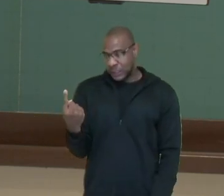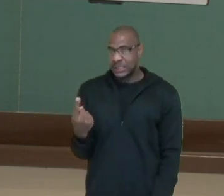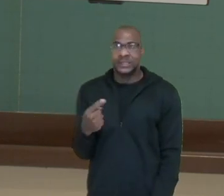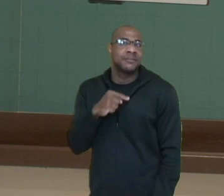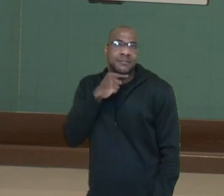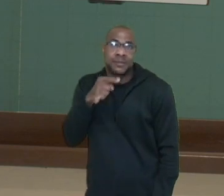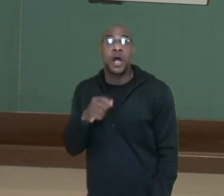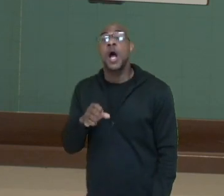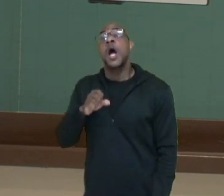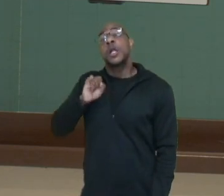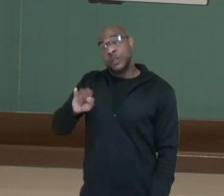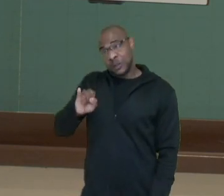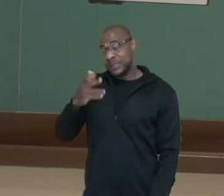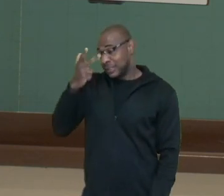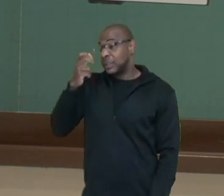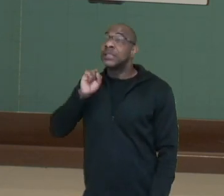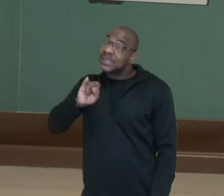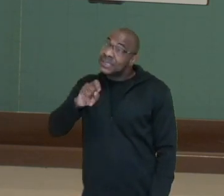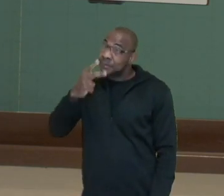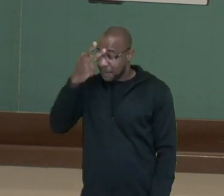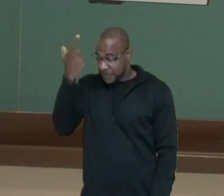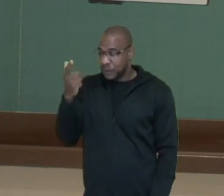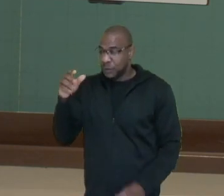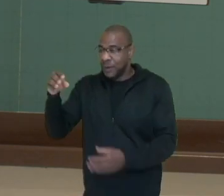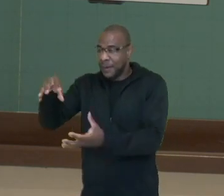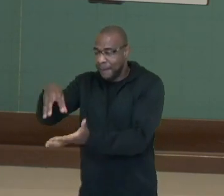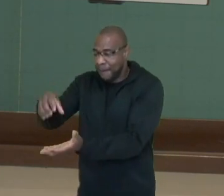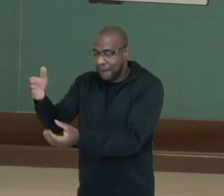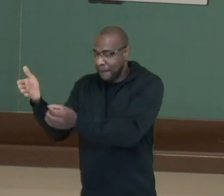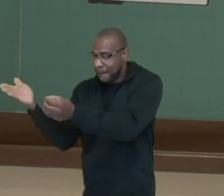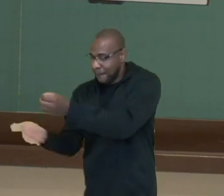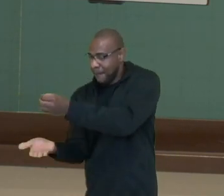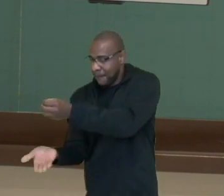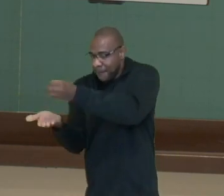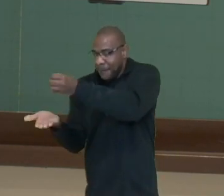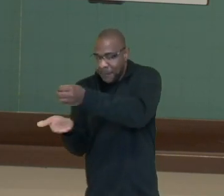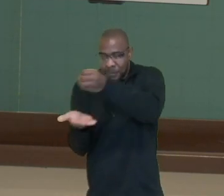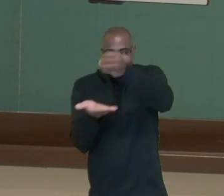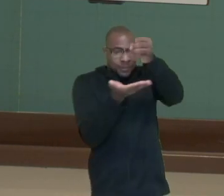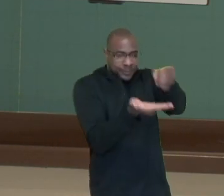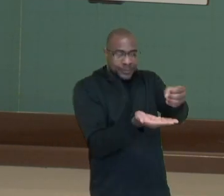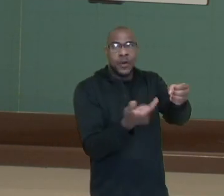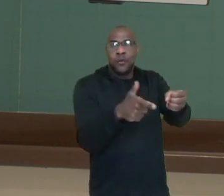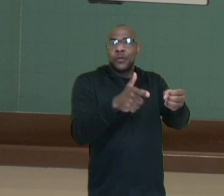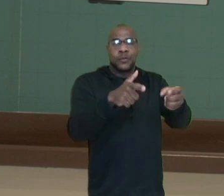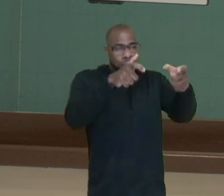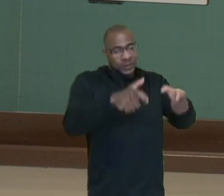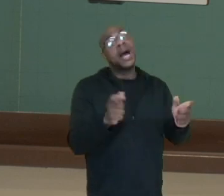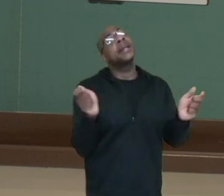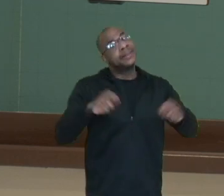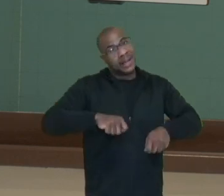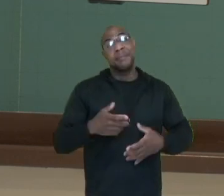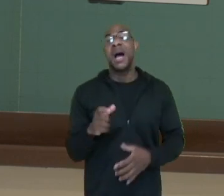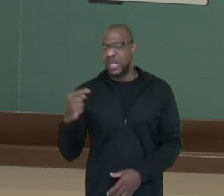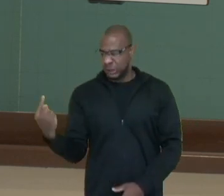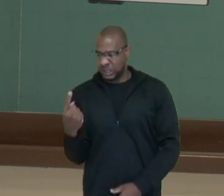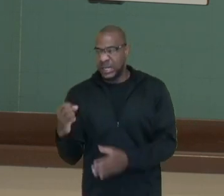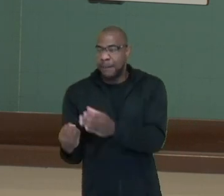menos que alguém faça, né? Retire ela dali, leve ela para um outro ecossistema. Mas